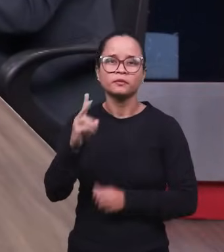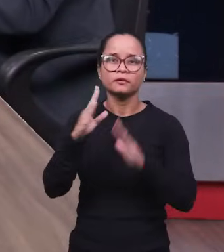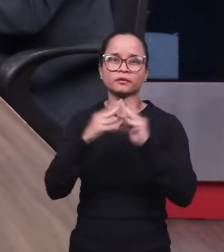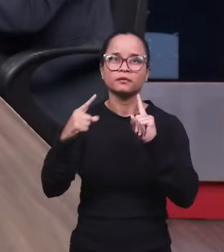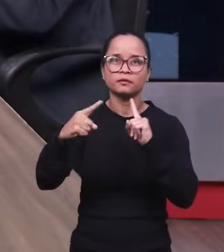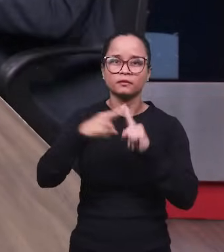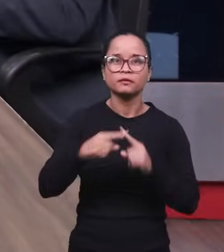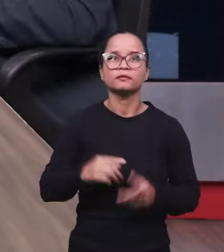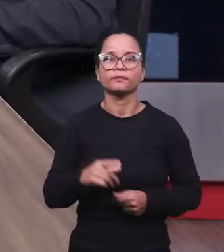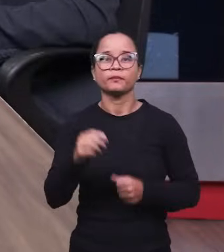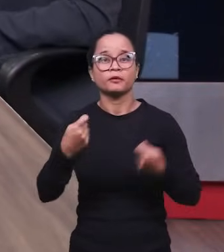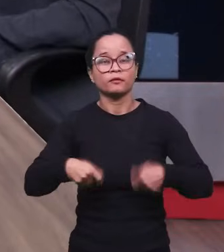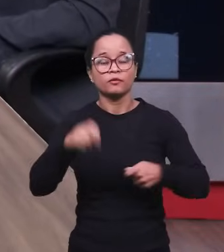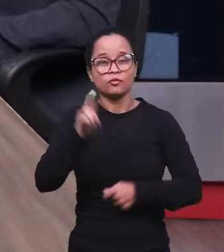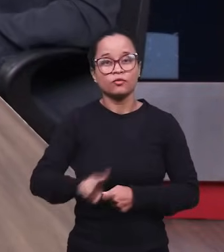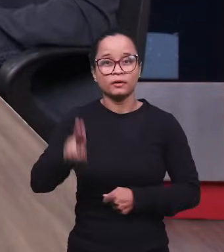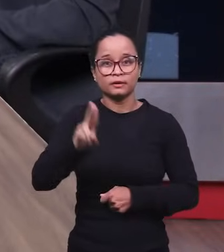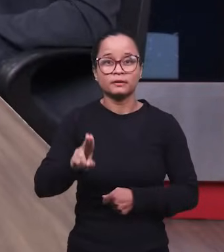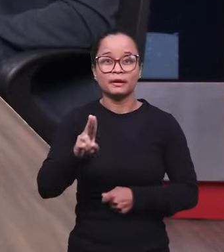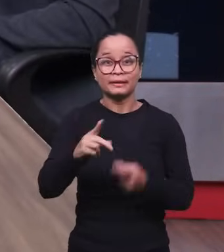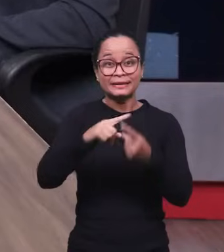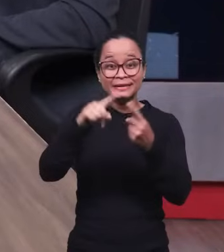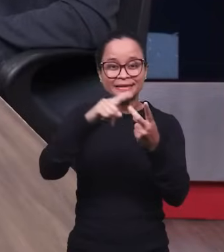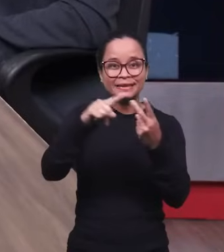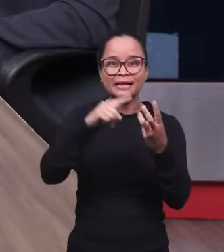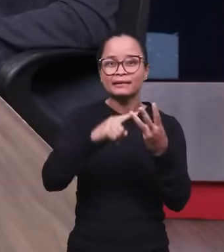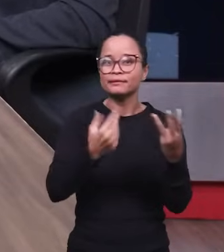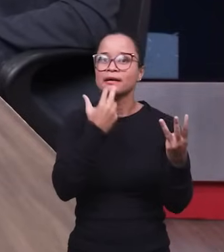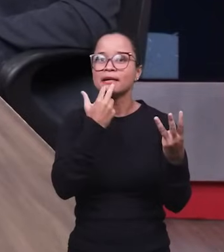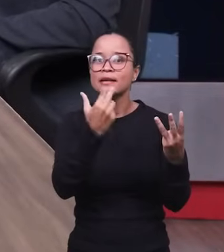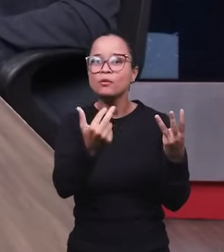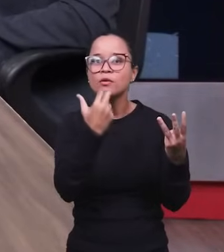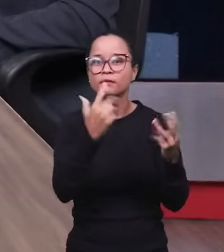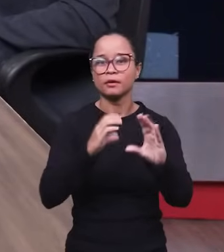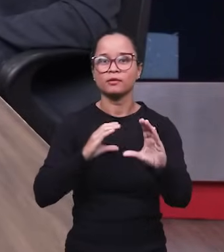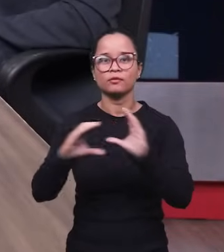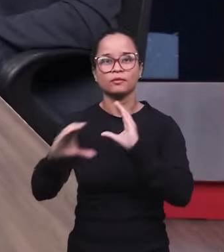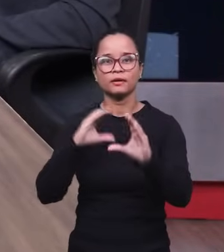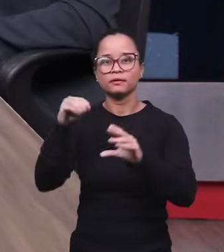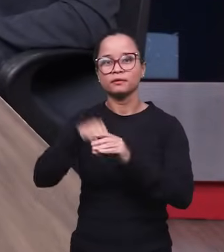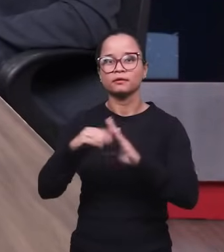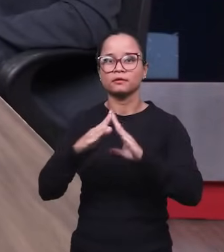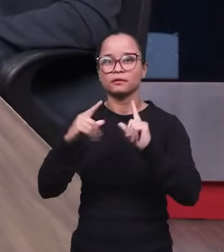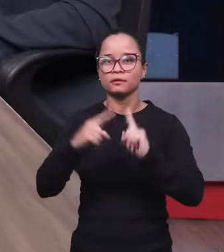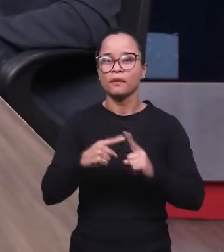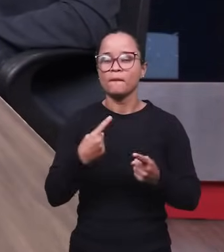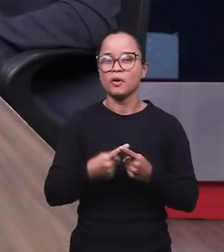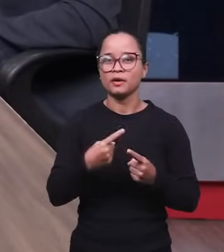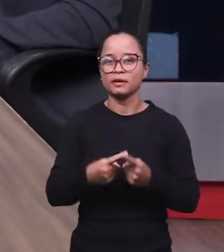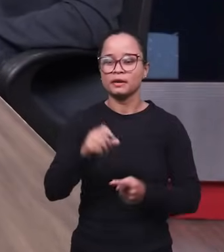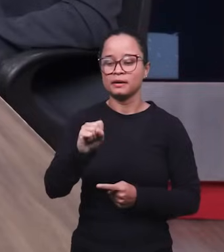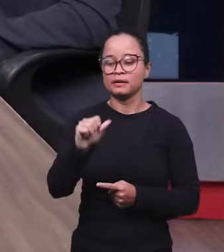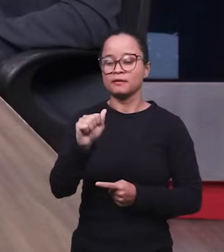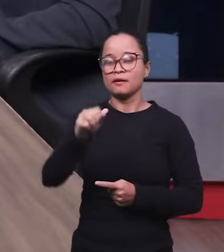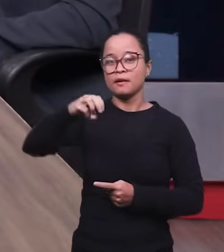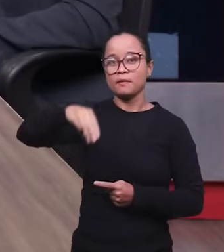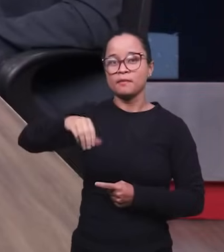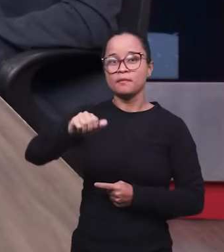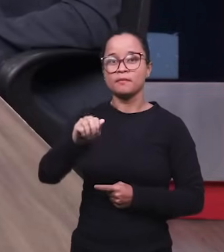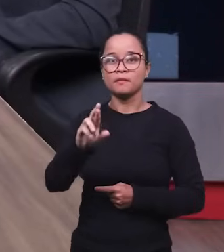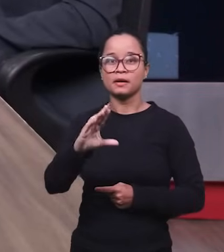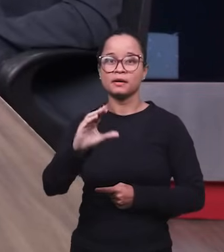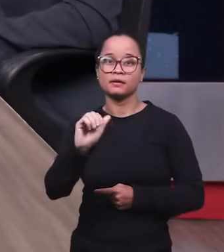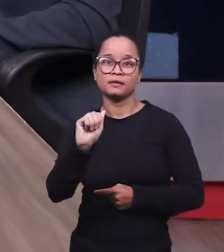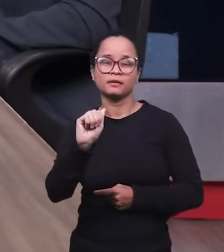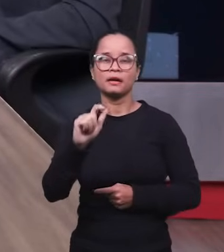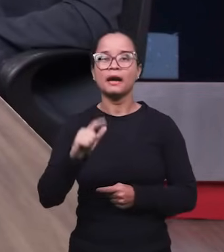que tinha que se usar ali 3 idiomas para se comunicar naquela igreja, porque Samarcã é uma cidade bem